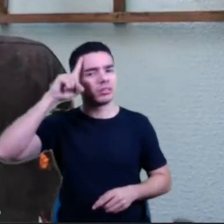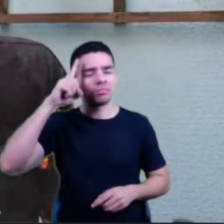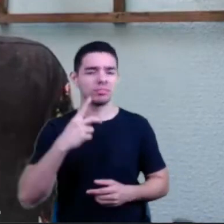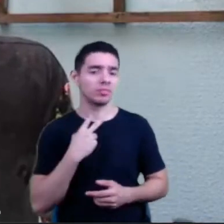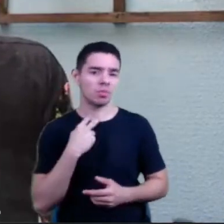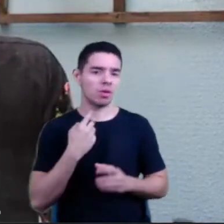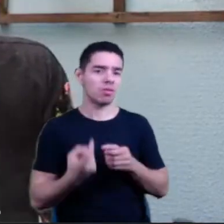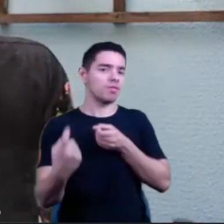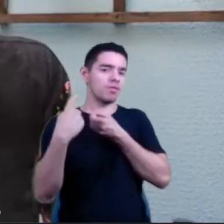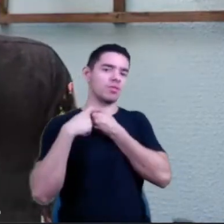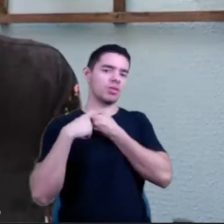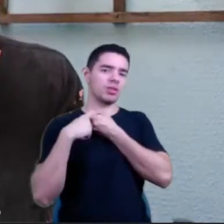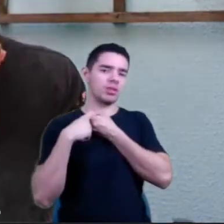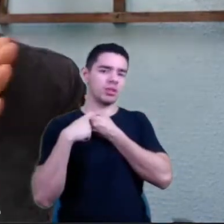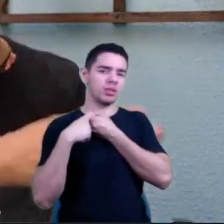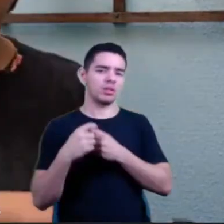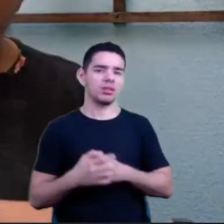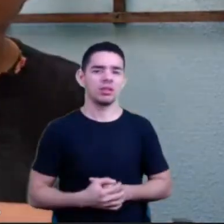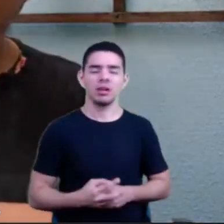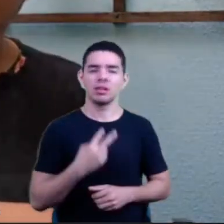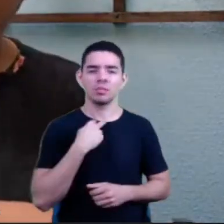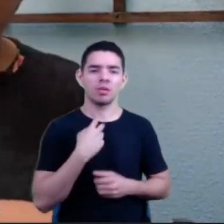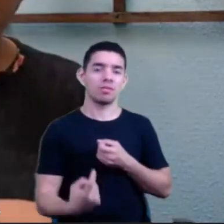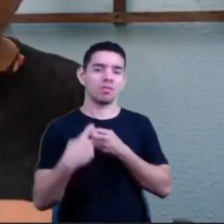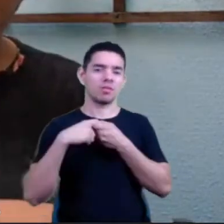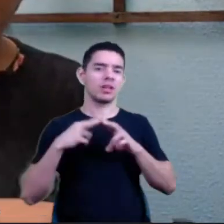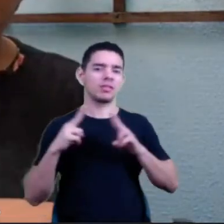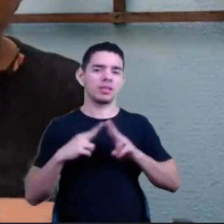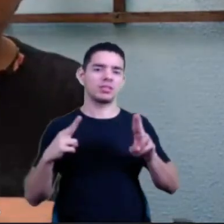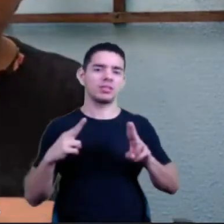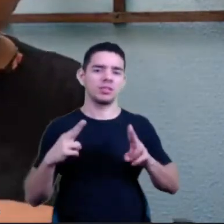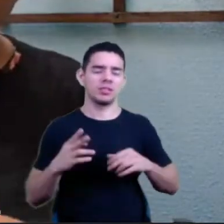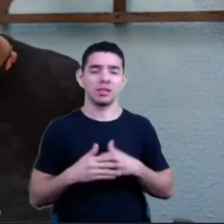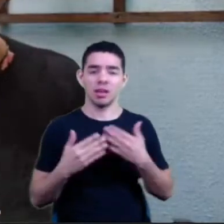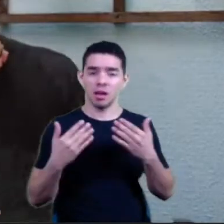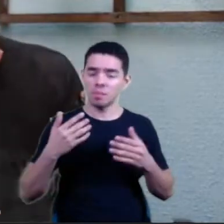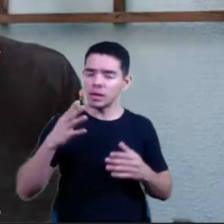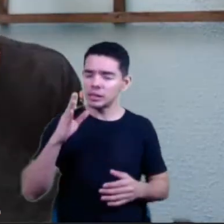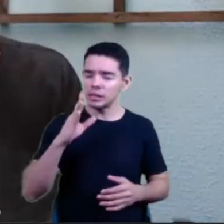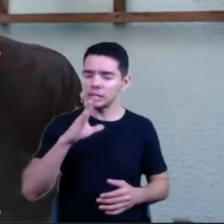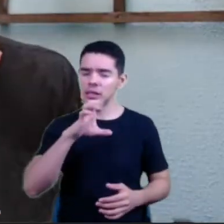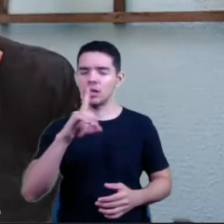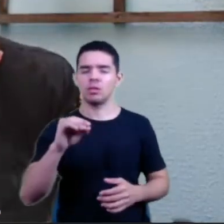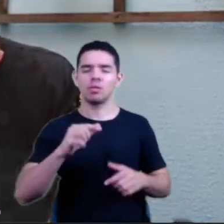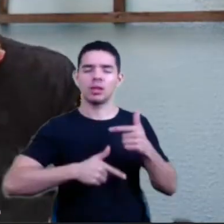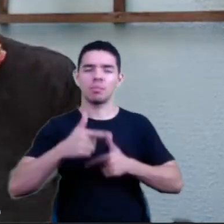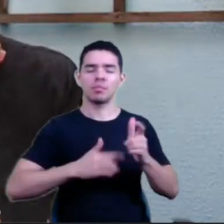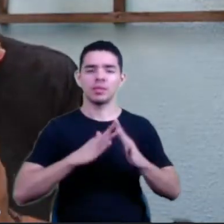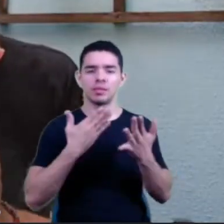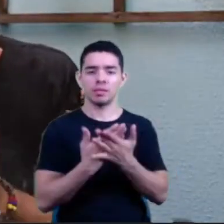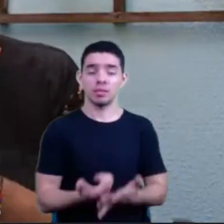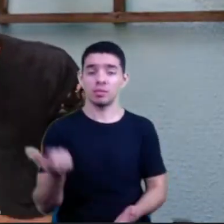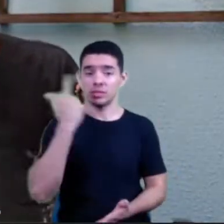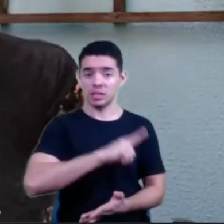voltar atrás. Não dá mais para voltar e disfarçar. Então, quanto mais cedo você trabalhar isso na escola, você